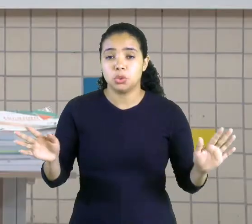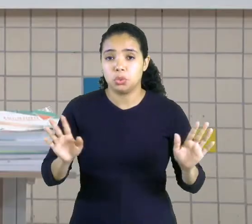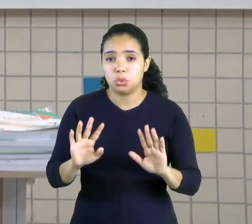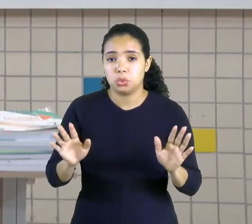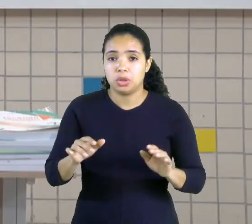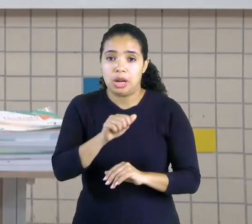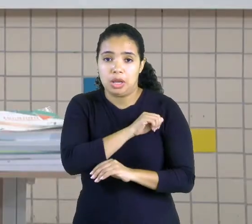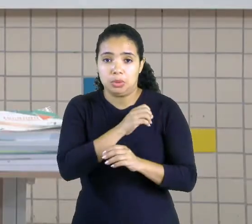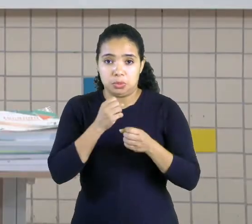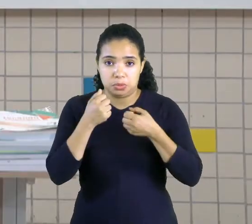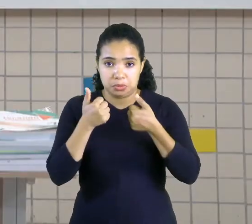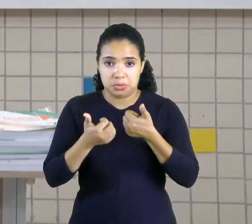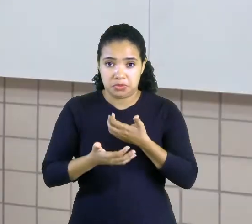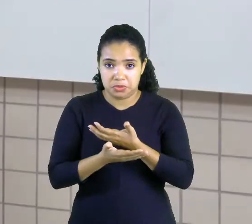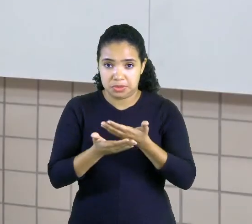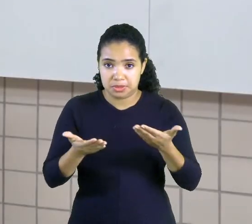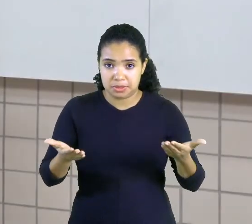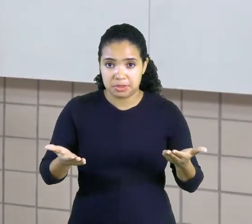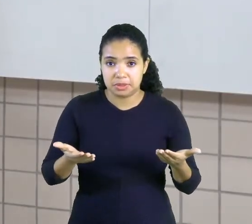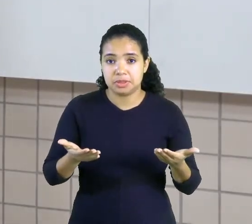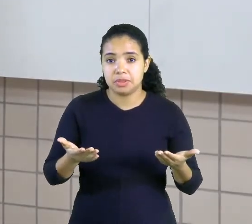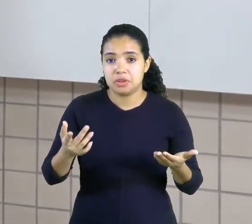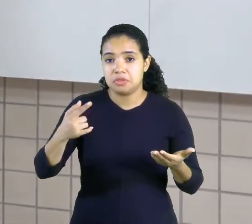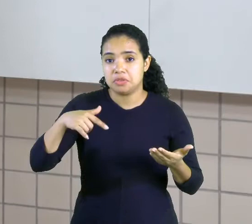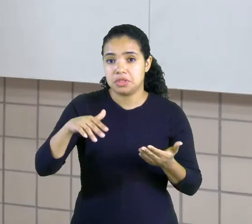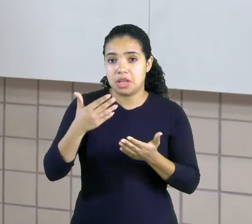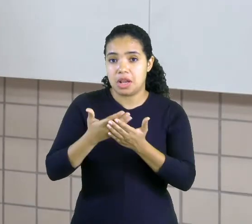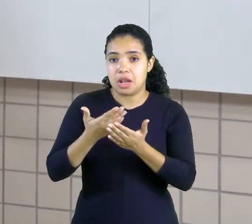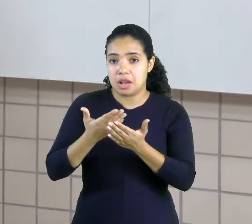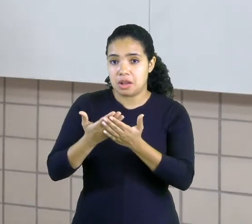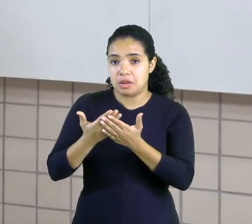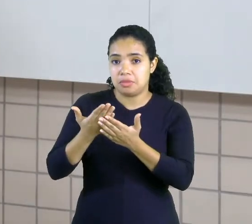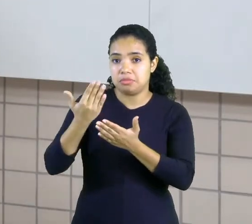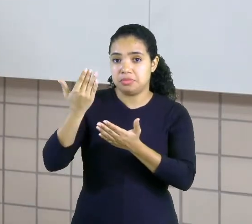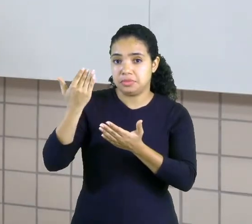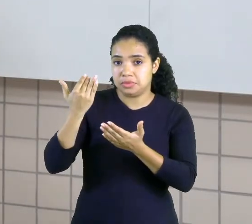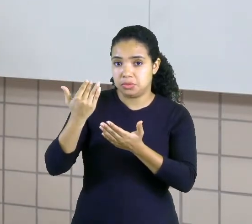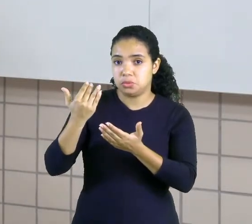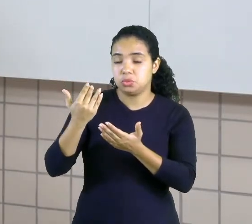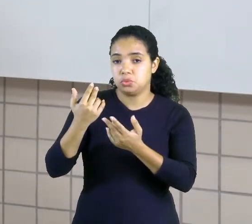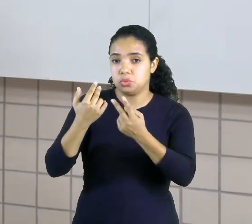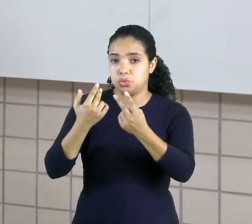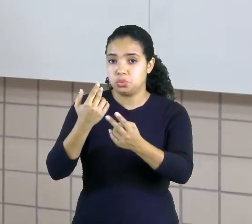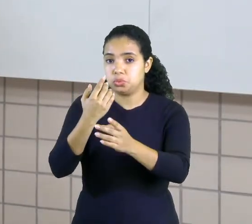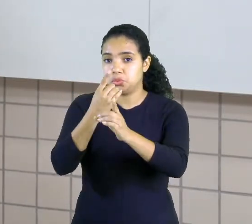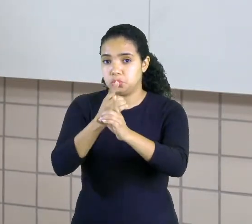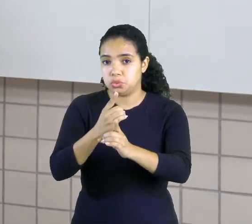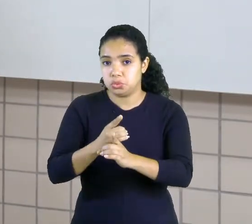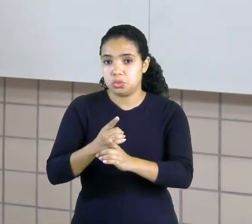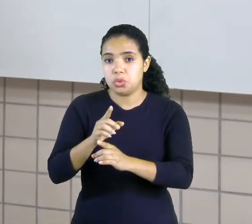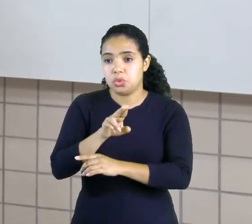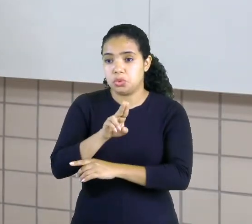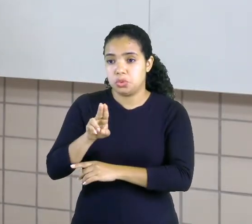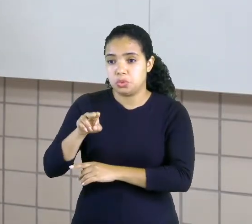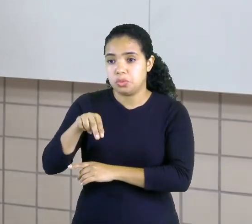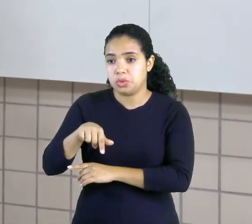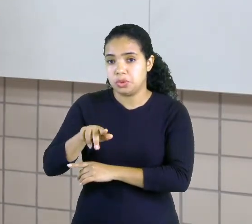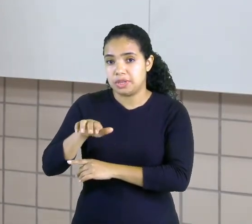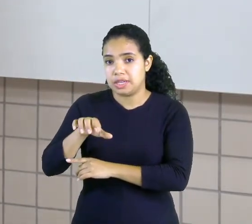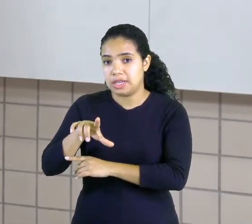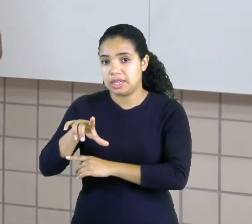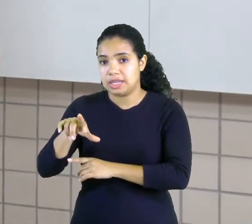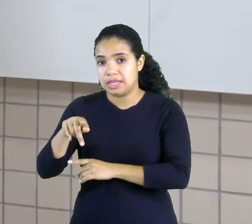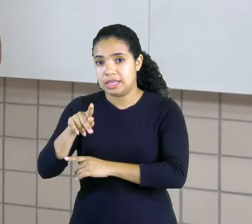Olá, estudantes, tudo bem com vocês? Para quem não assistiu aos nossos 2 primeiros encontros, eu me chamo Kelly Guimarães. Hoje,